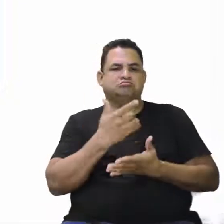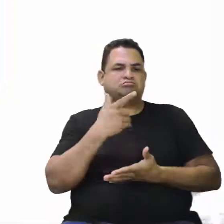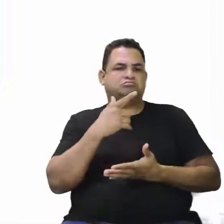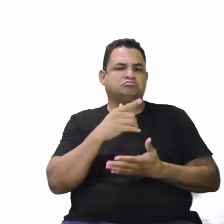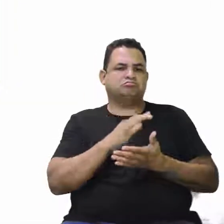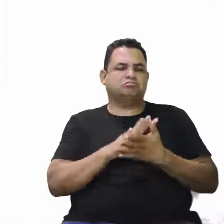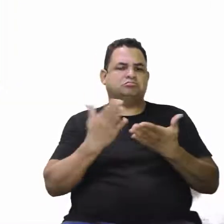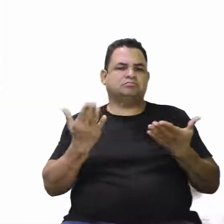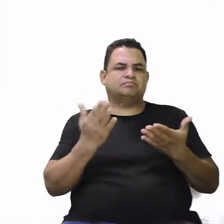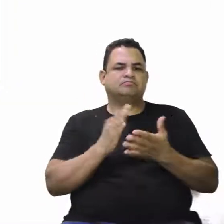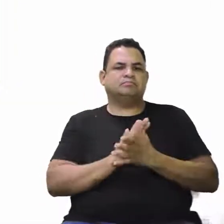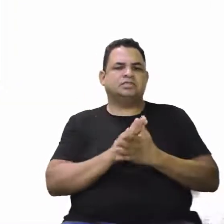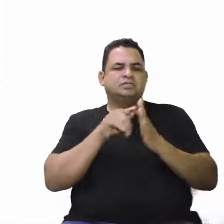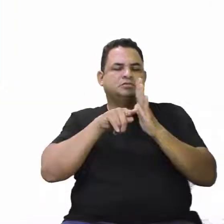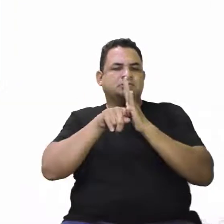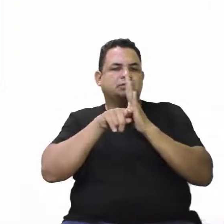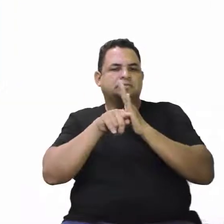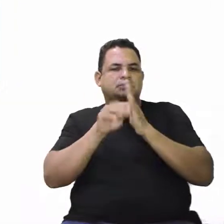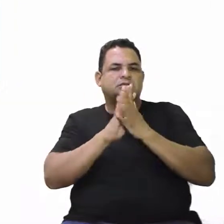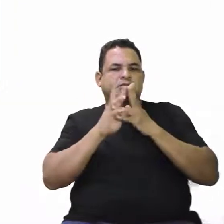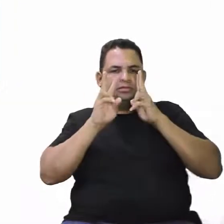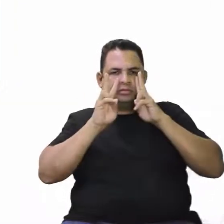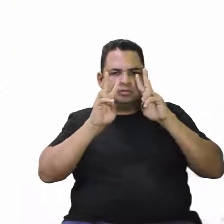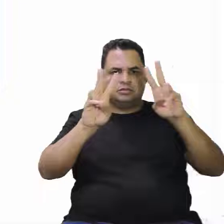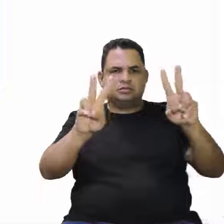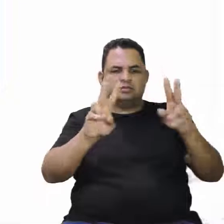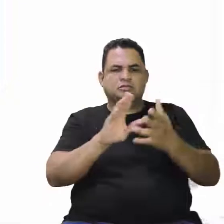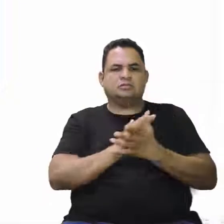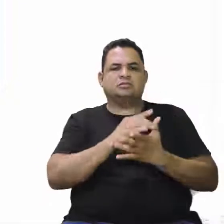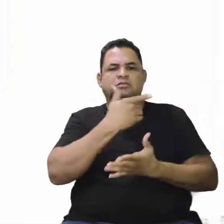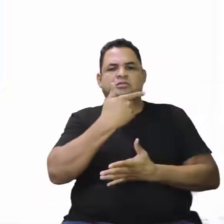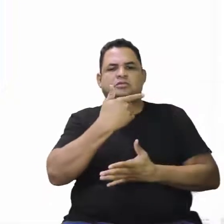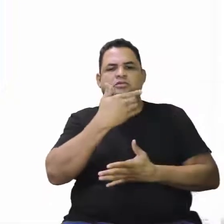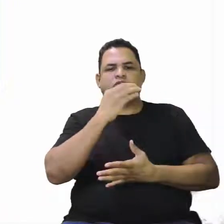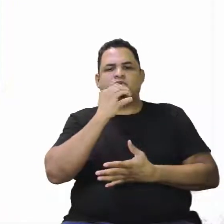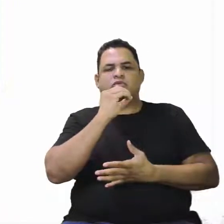esse censo está previsto aí para